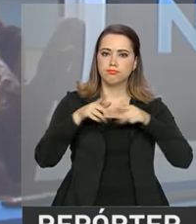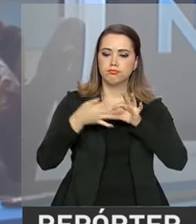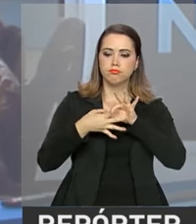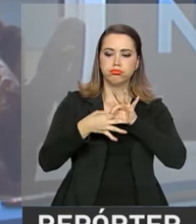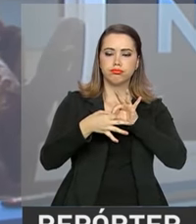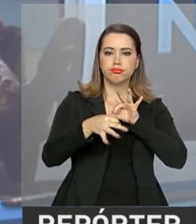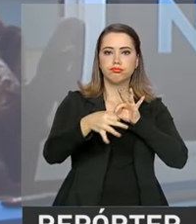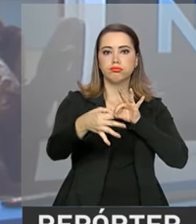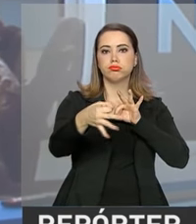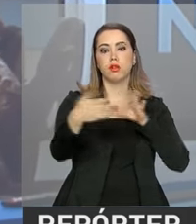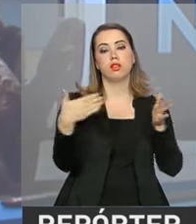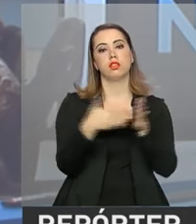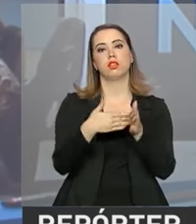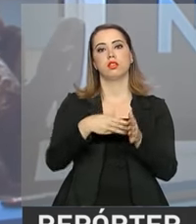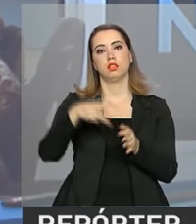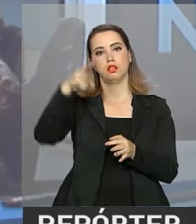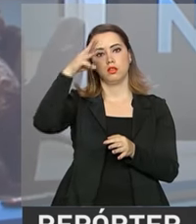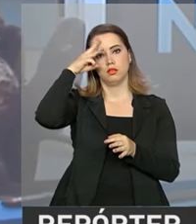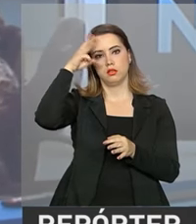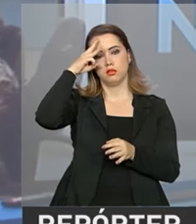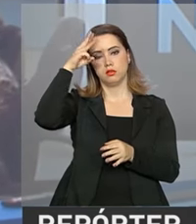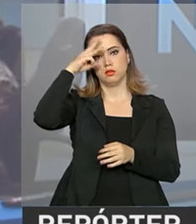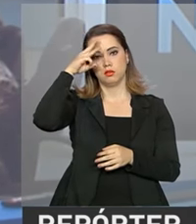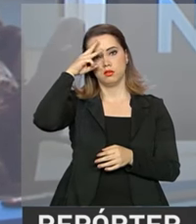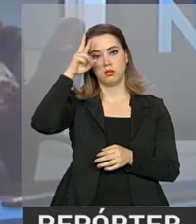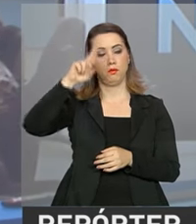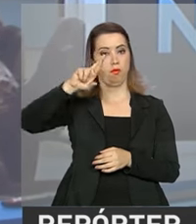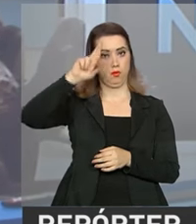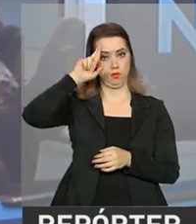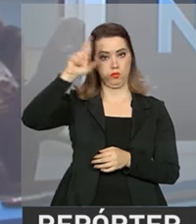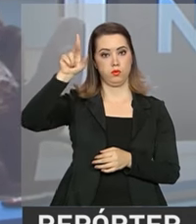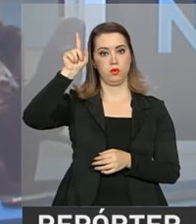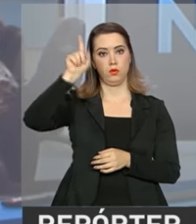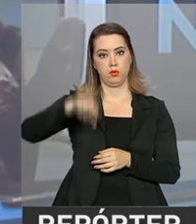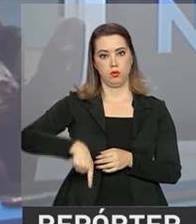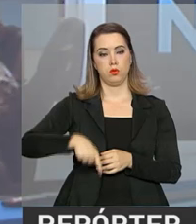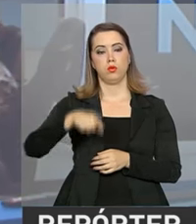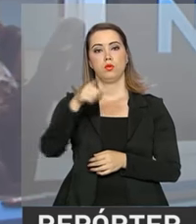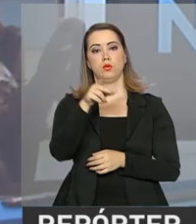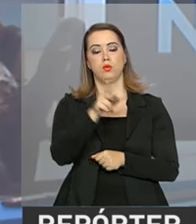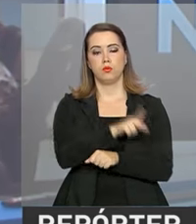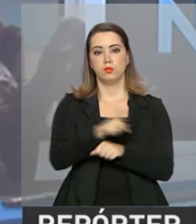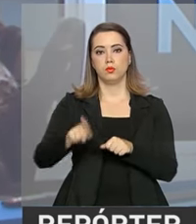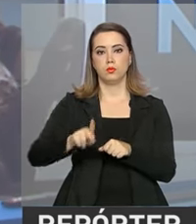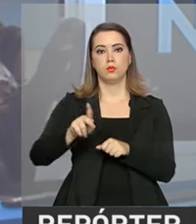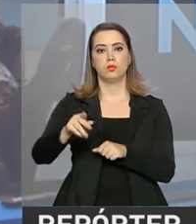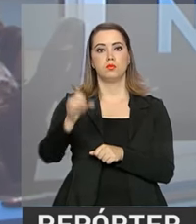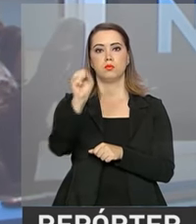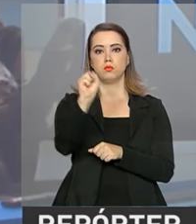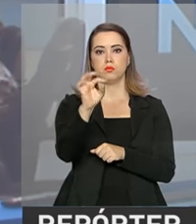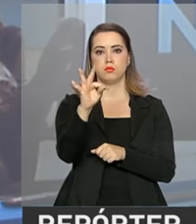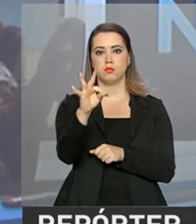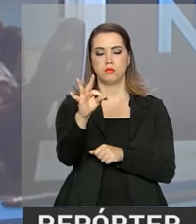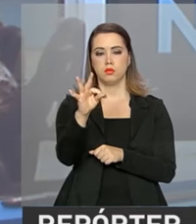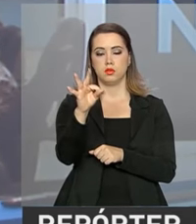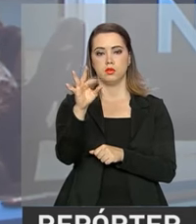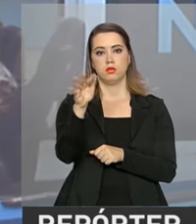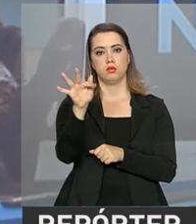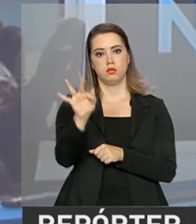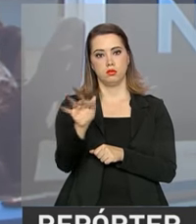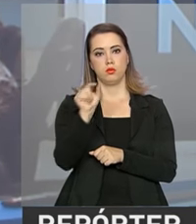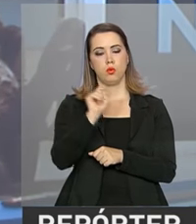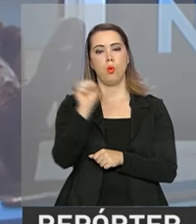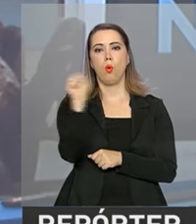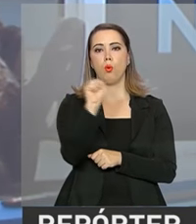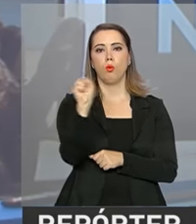próxima terça-feira, sob o comando do presidente do Supremo Tribunal Federal, Ricardo Lewandowski. Estão sendo ouvidas 8